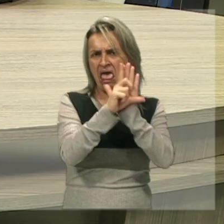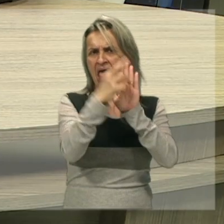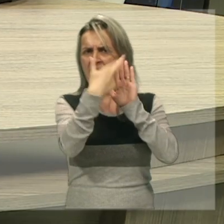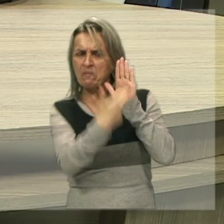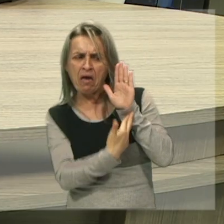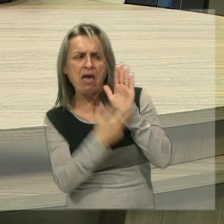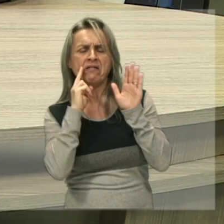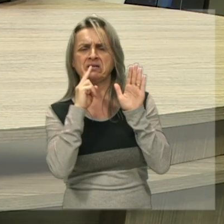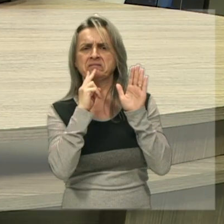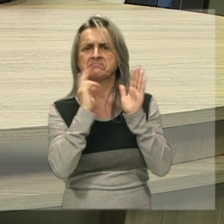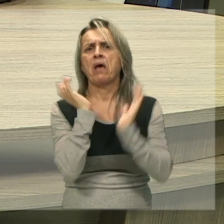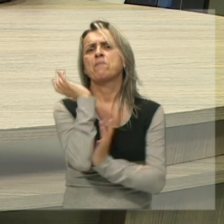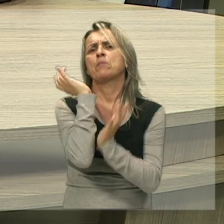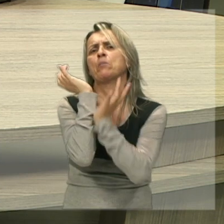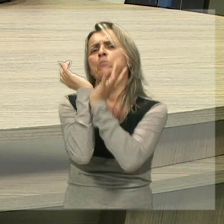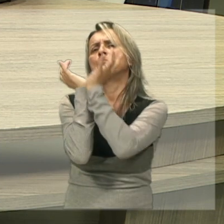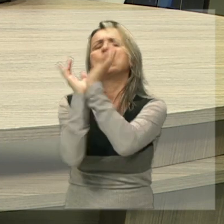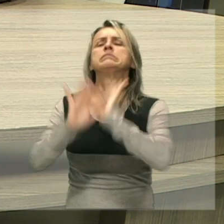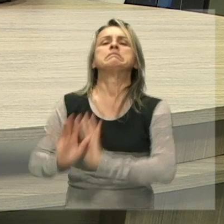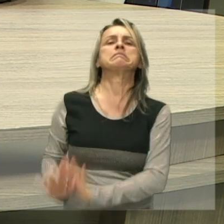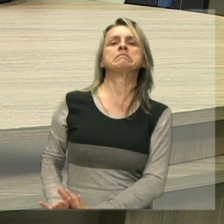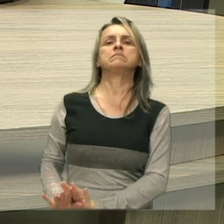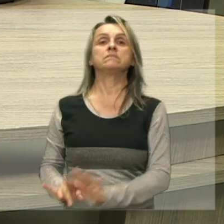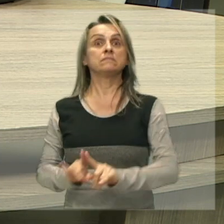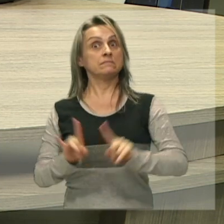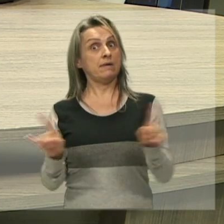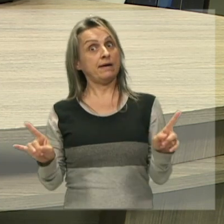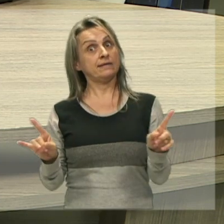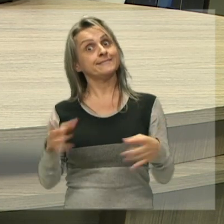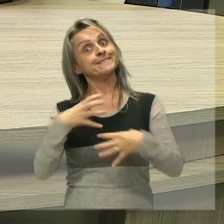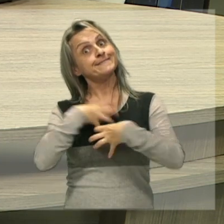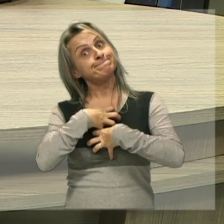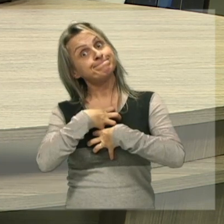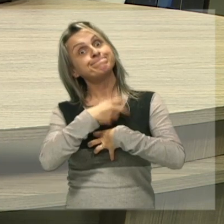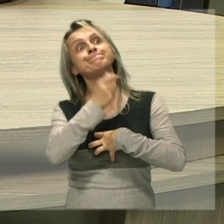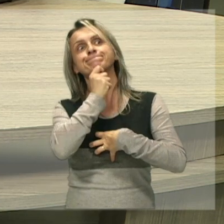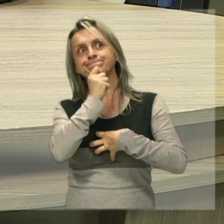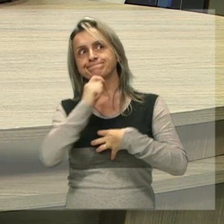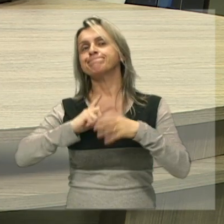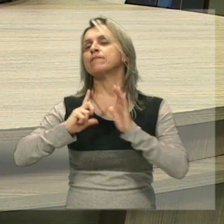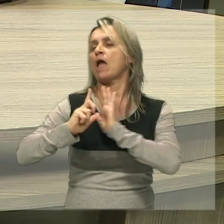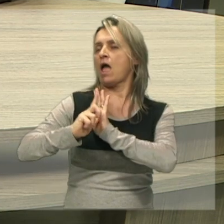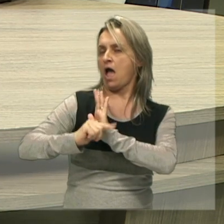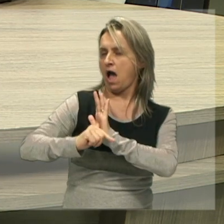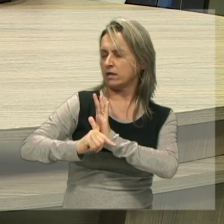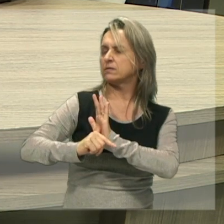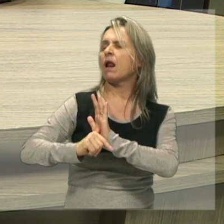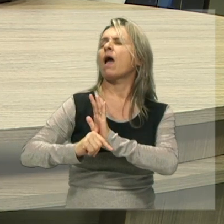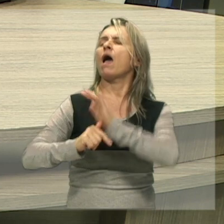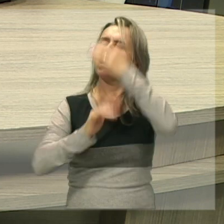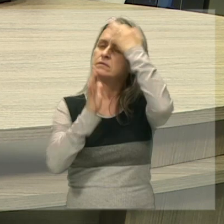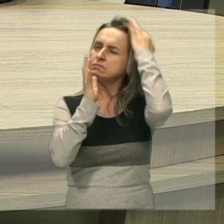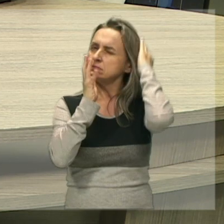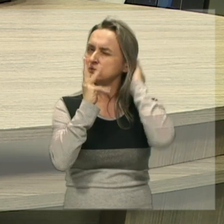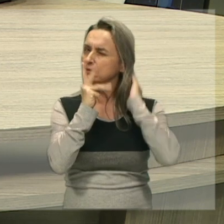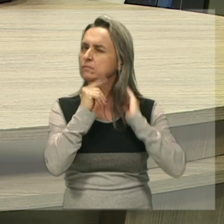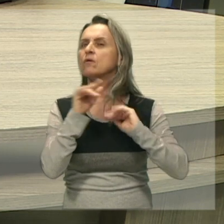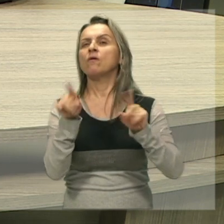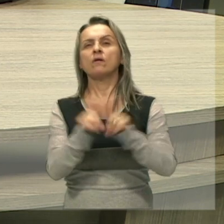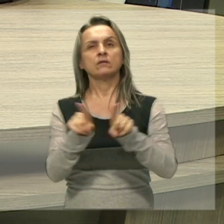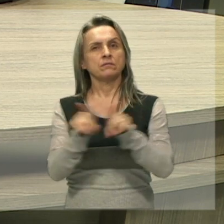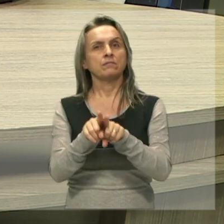lei ou por, né, mas infelizmente existem alguns retrocessos e acho que o problema maior é quando